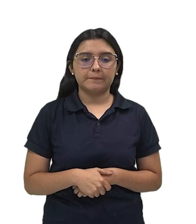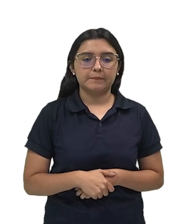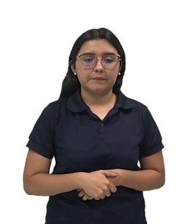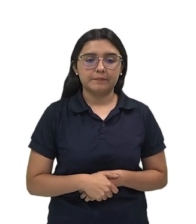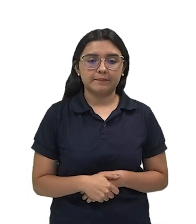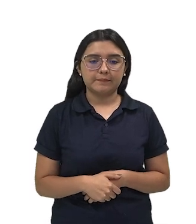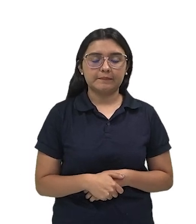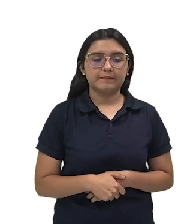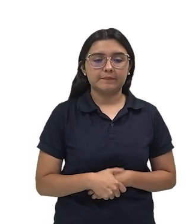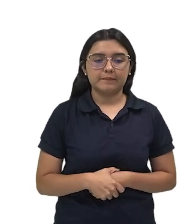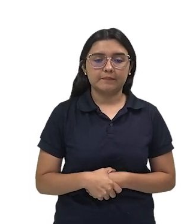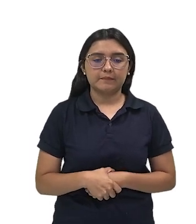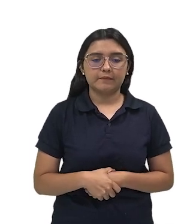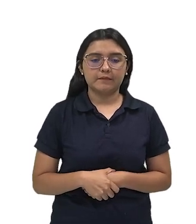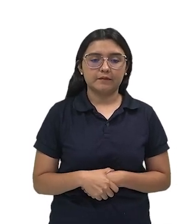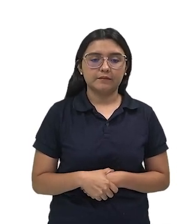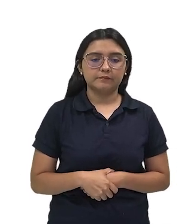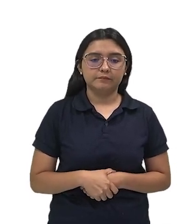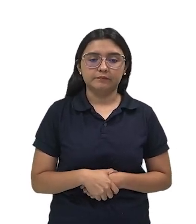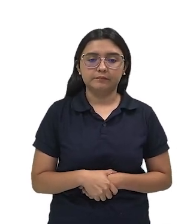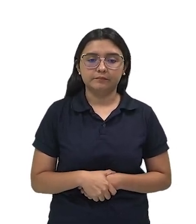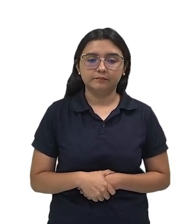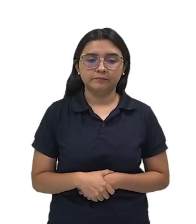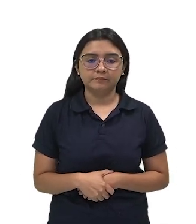esporte. Opa!